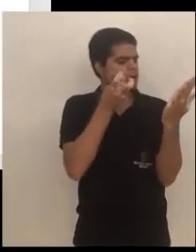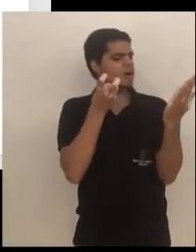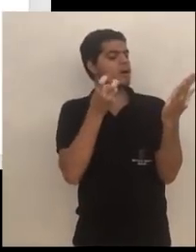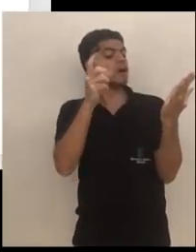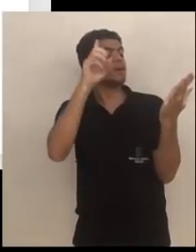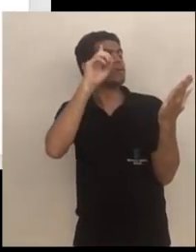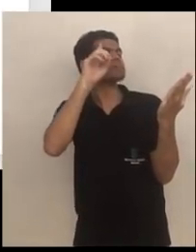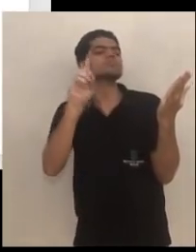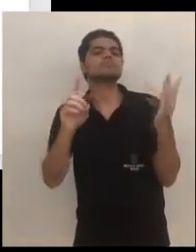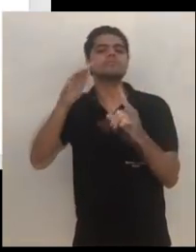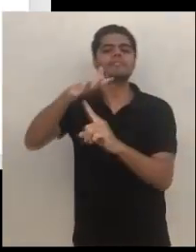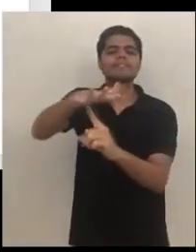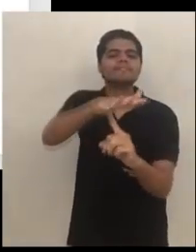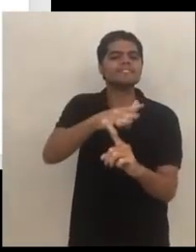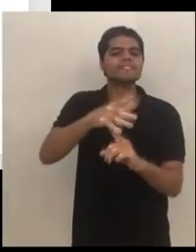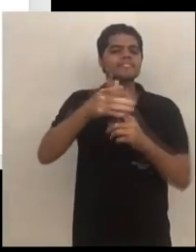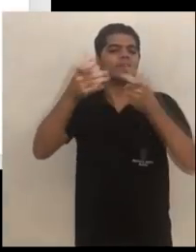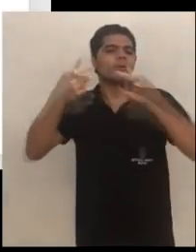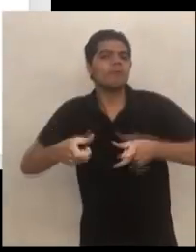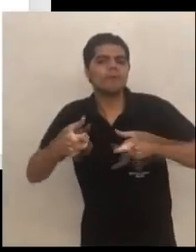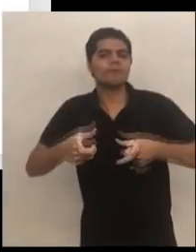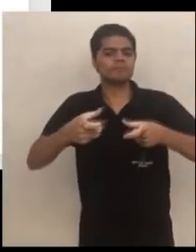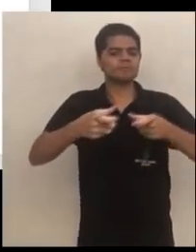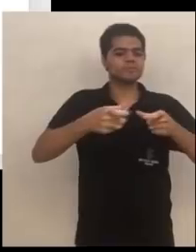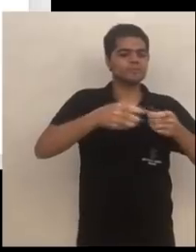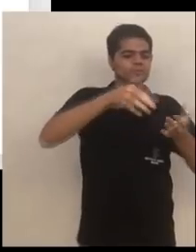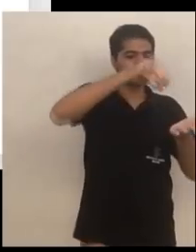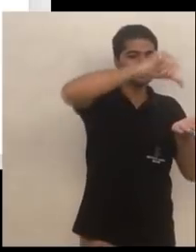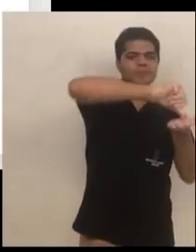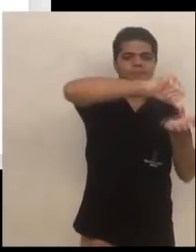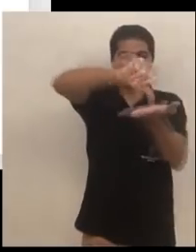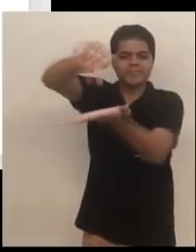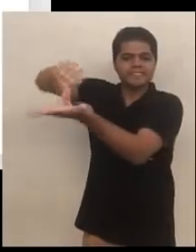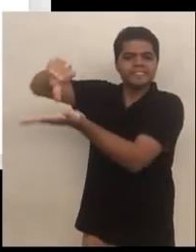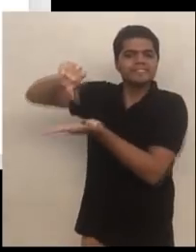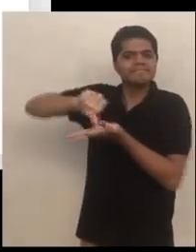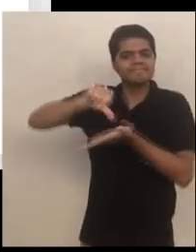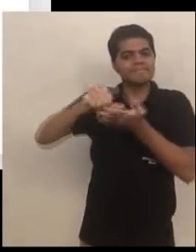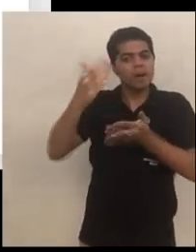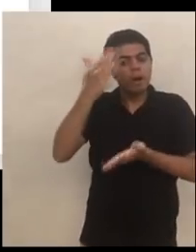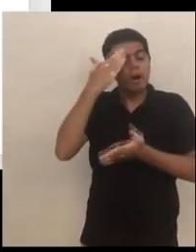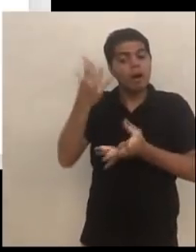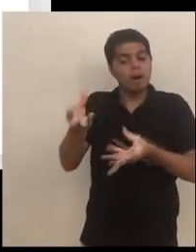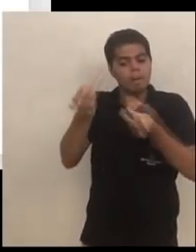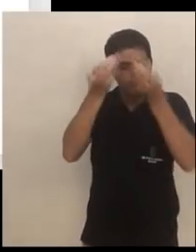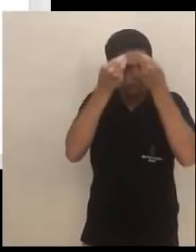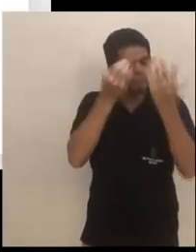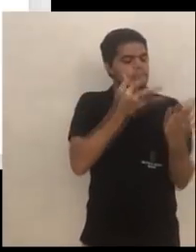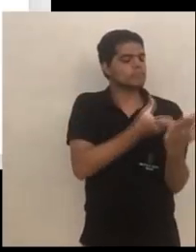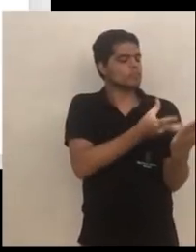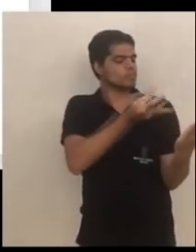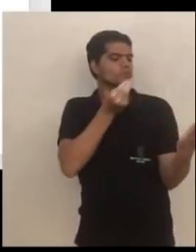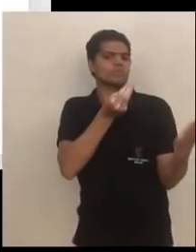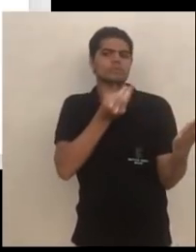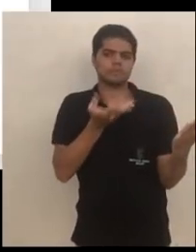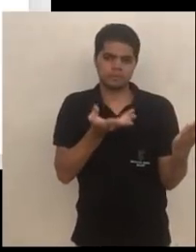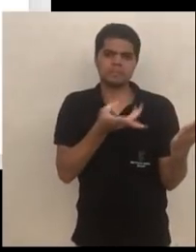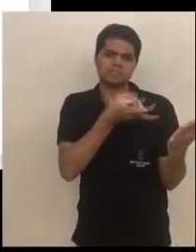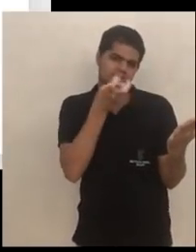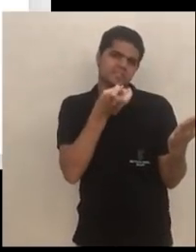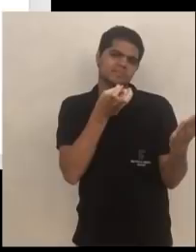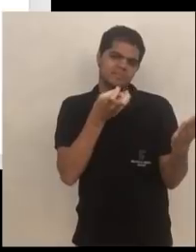contato. Então a gente precisa desenvolver sistemas e aplicativos para linkar consumidor com